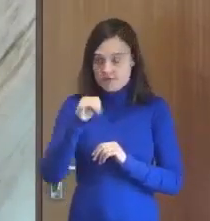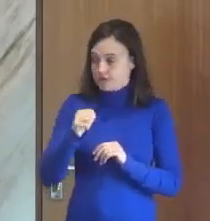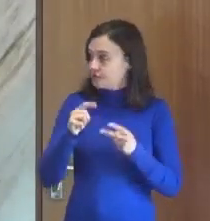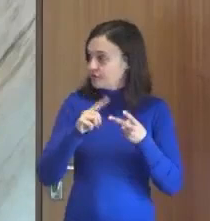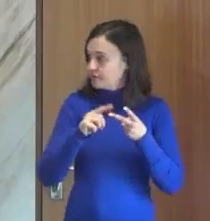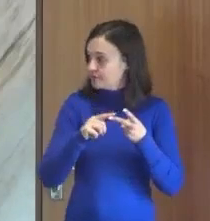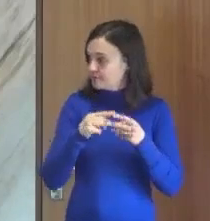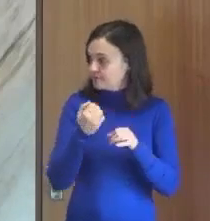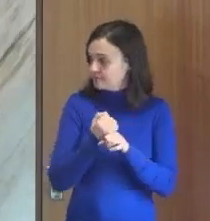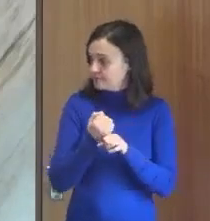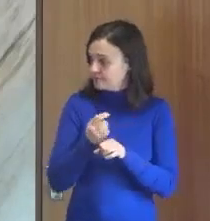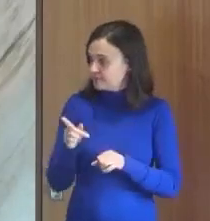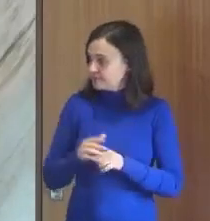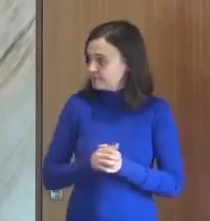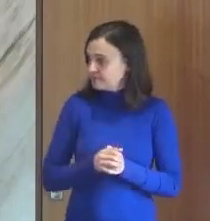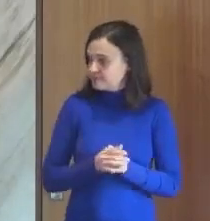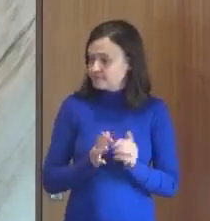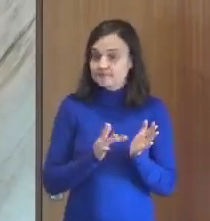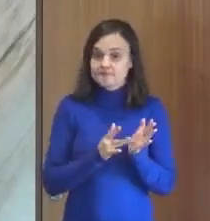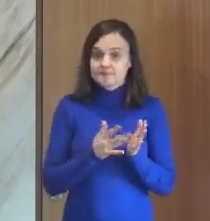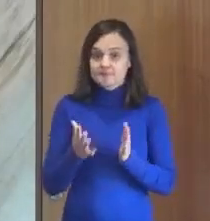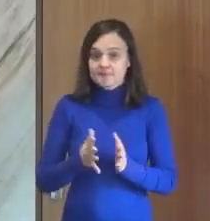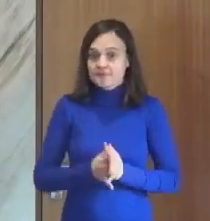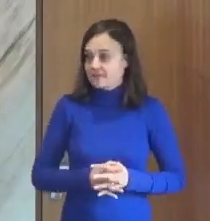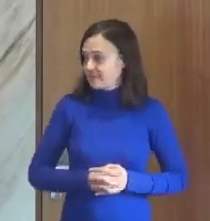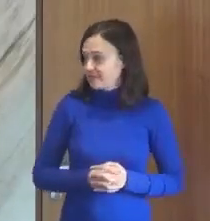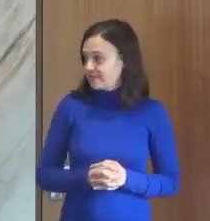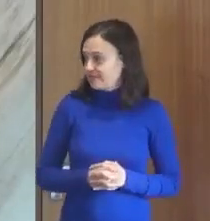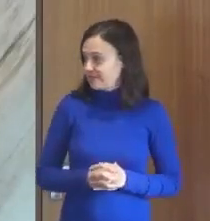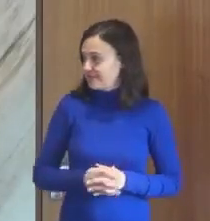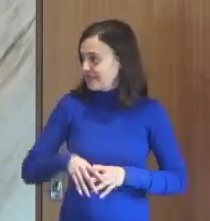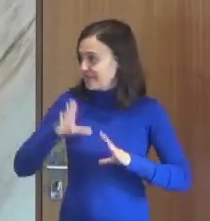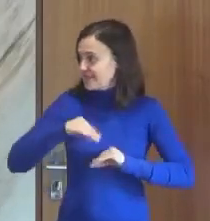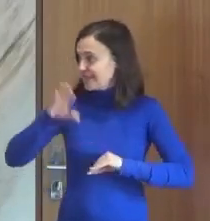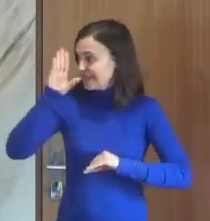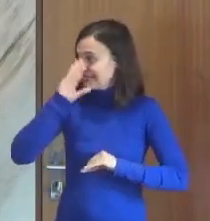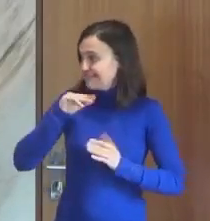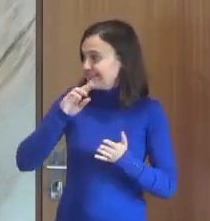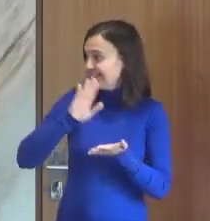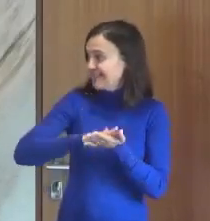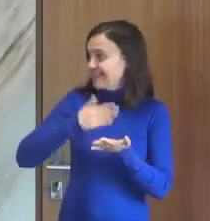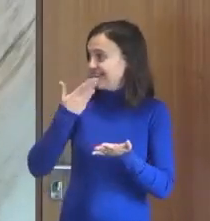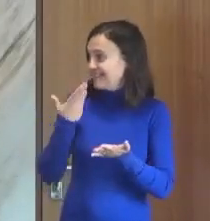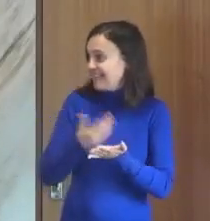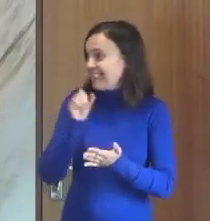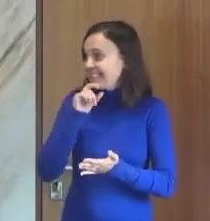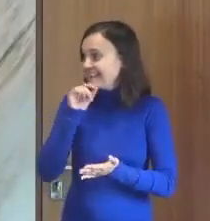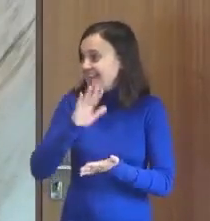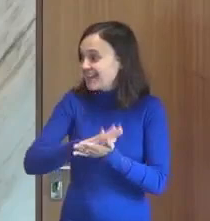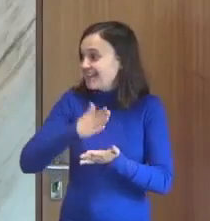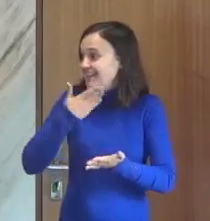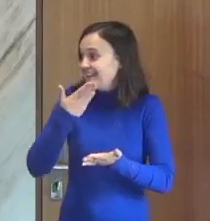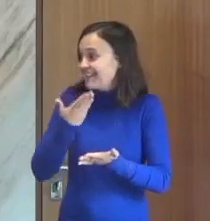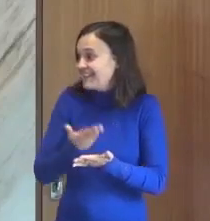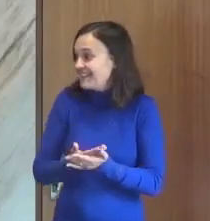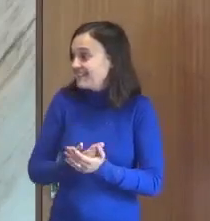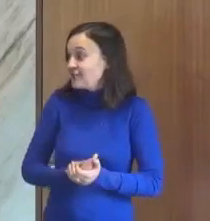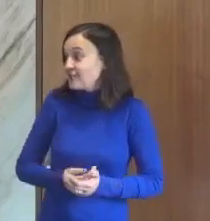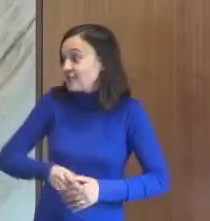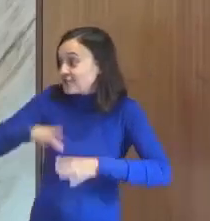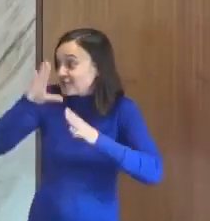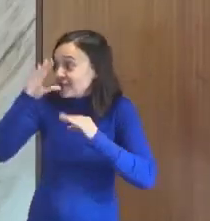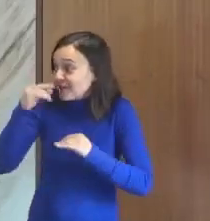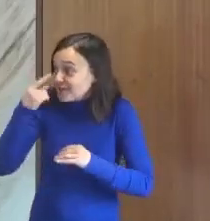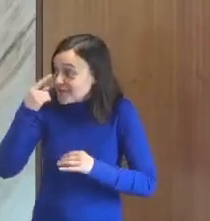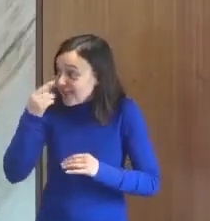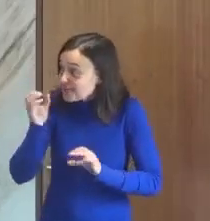da obra, porque não sei se a nossa intérprete vai ser capaz de interpretar este português antigo. Eu